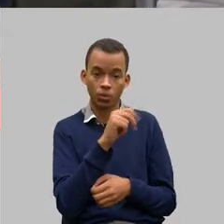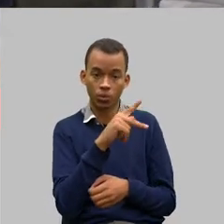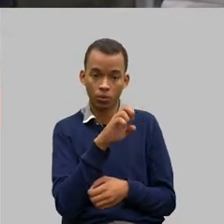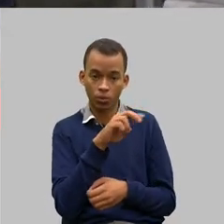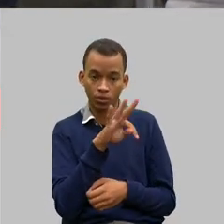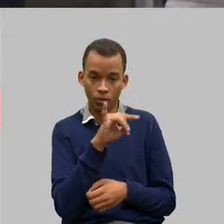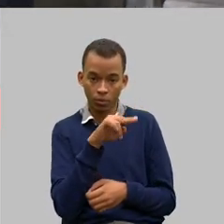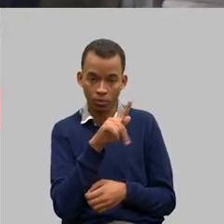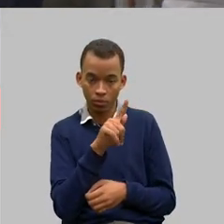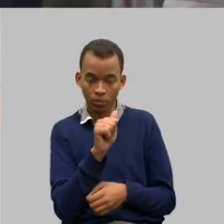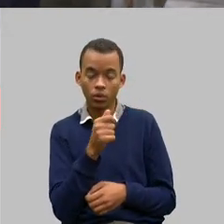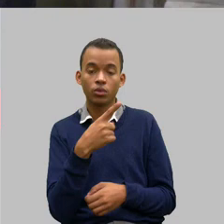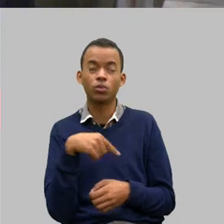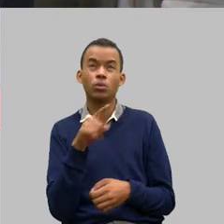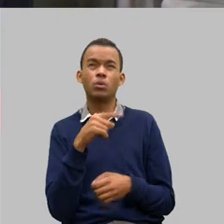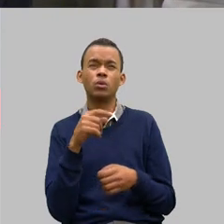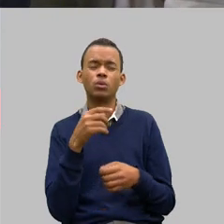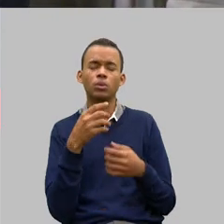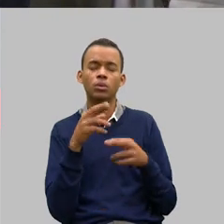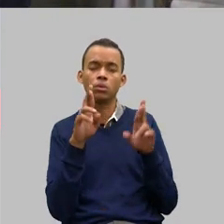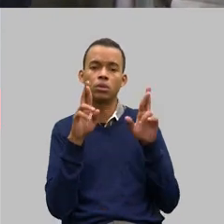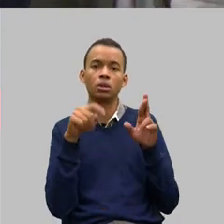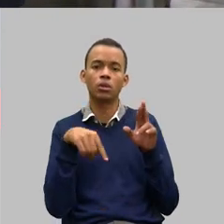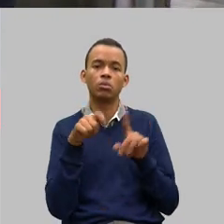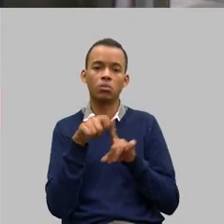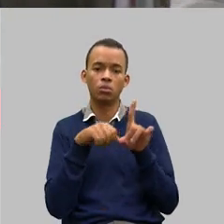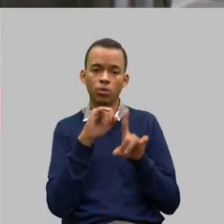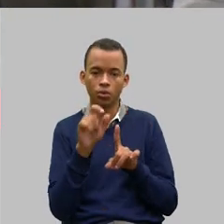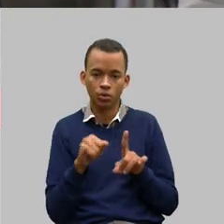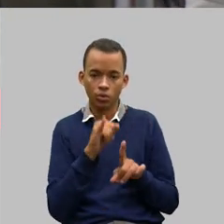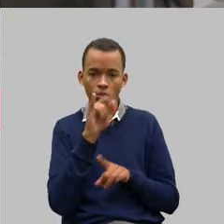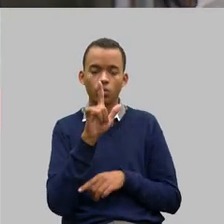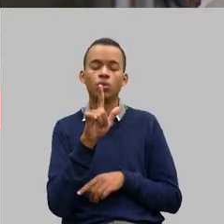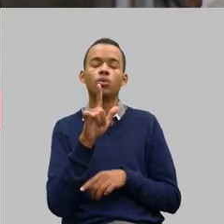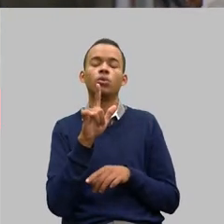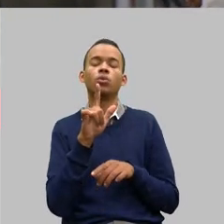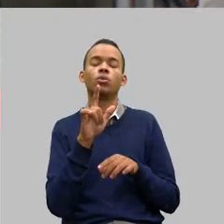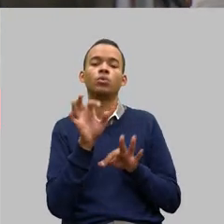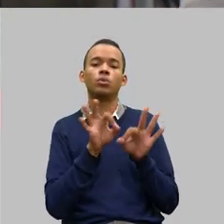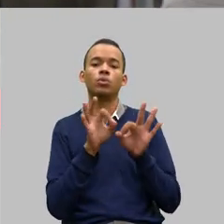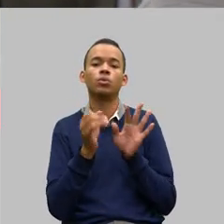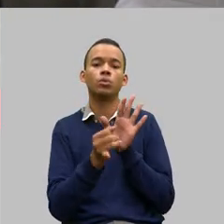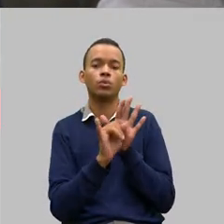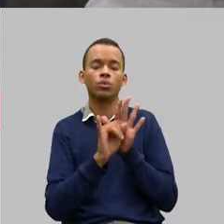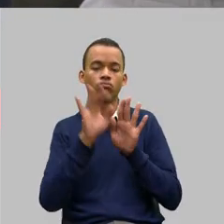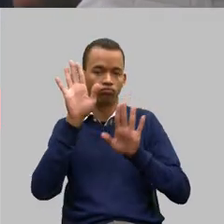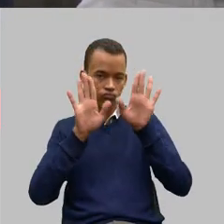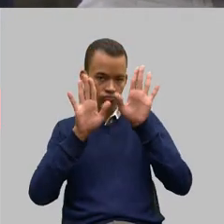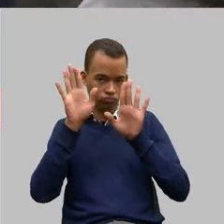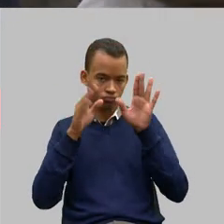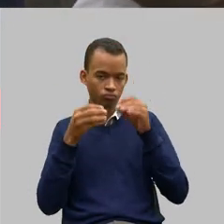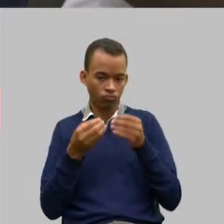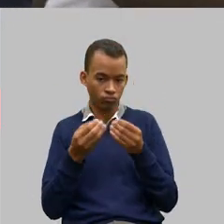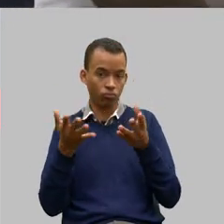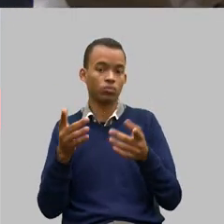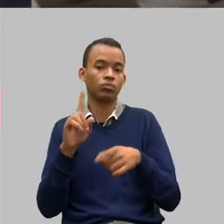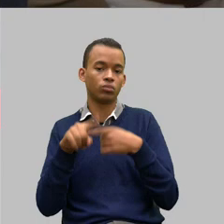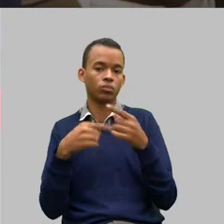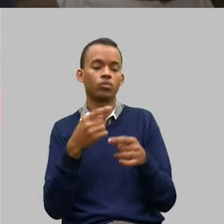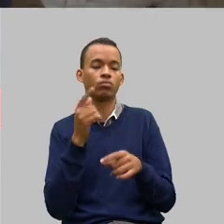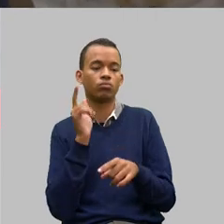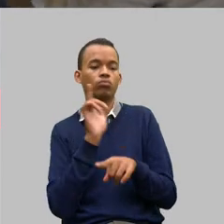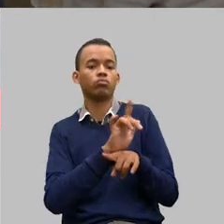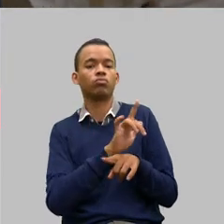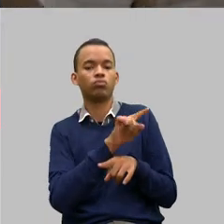edital de licitação ainda em Julho tá então a gente a gente já concluiu o projeto e espera soltar a licitação